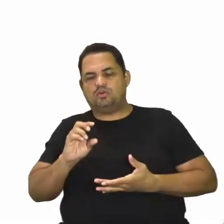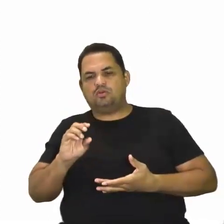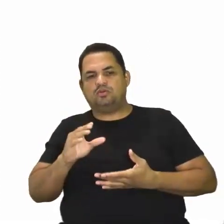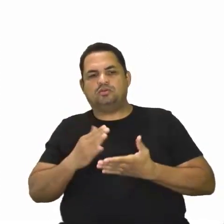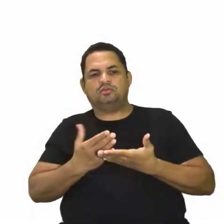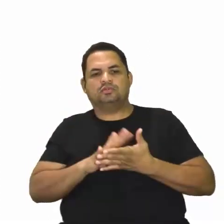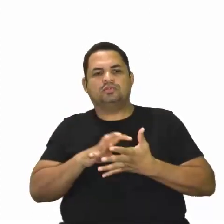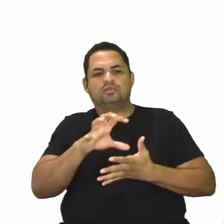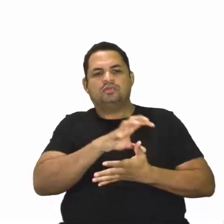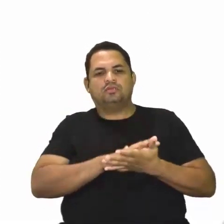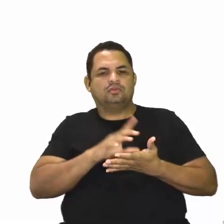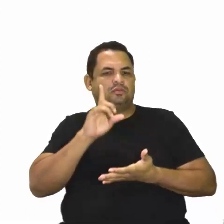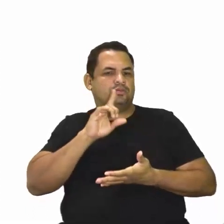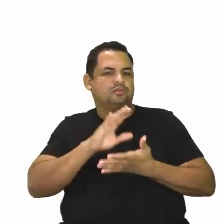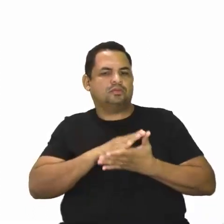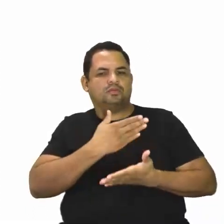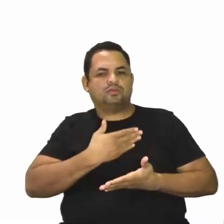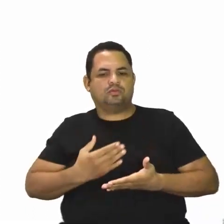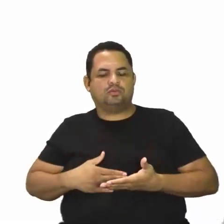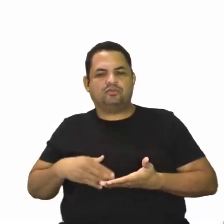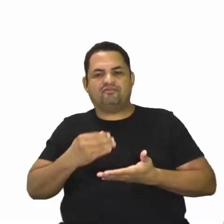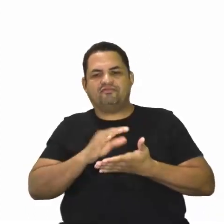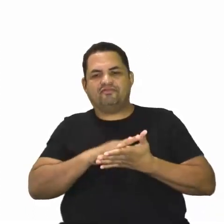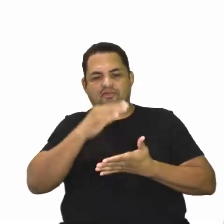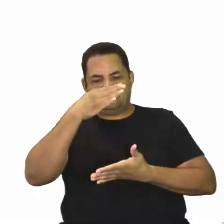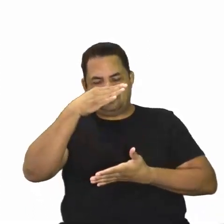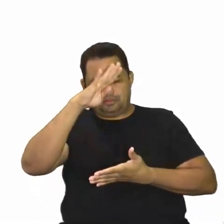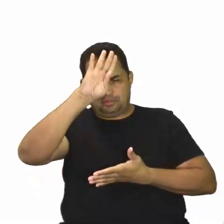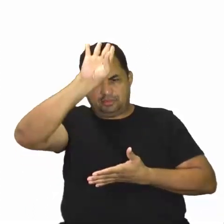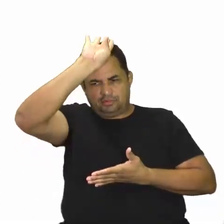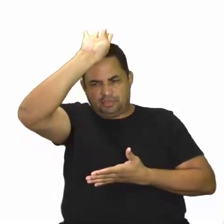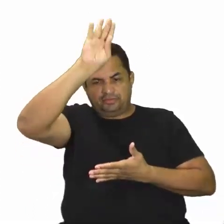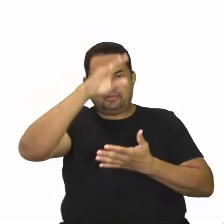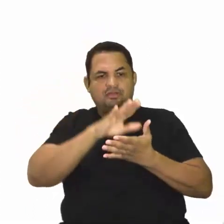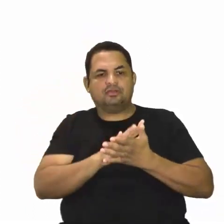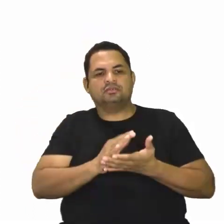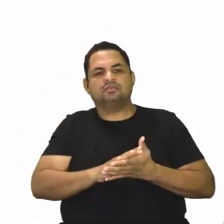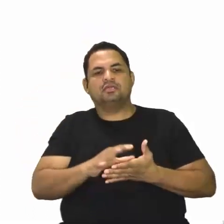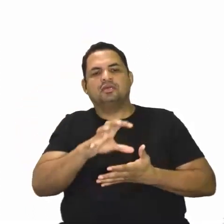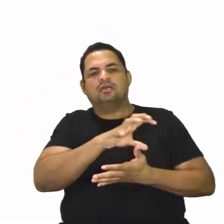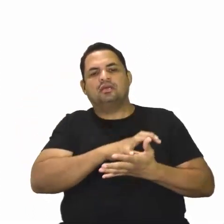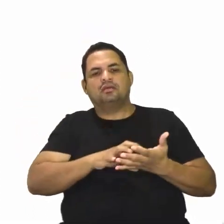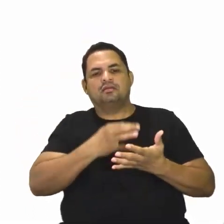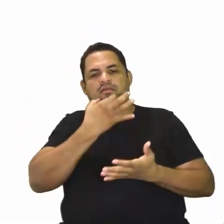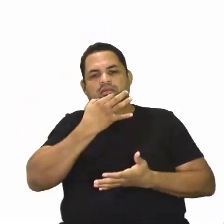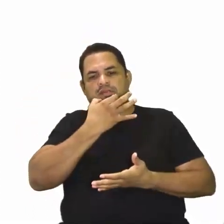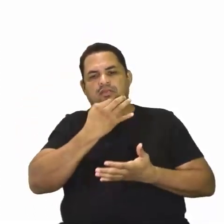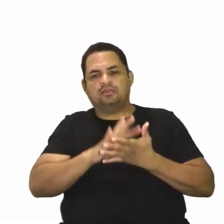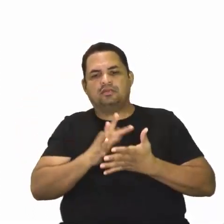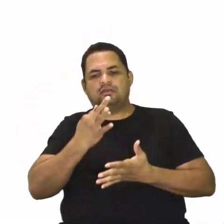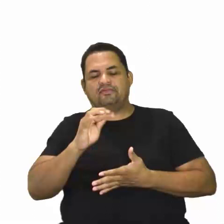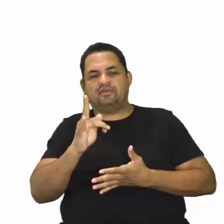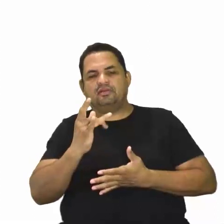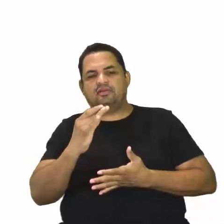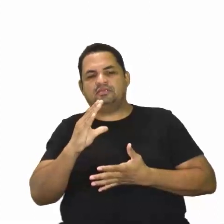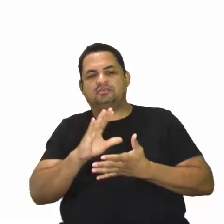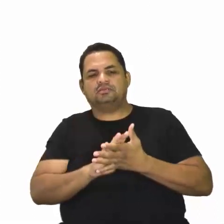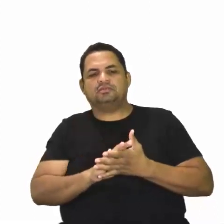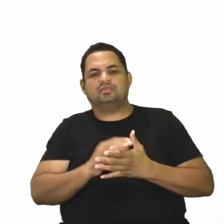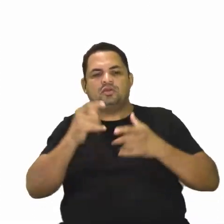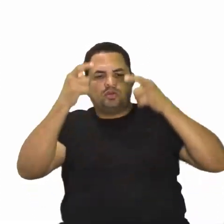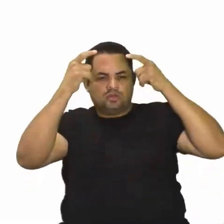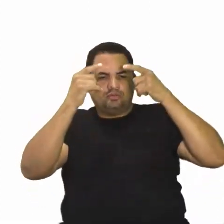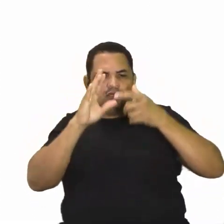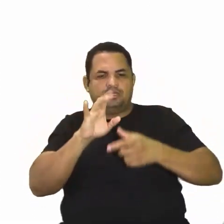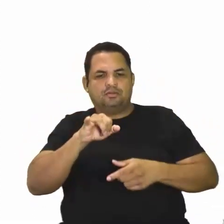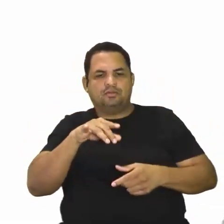da Revolução Americana, o governo Itamar Franco, o da Revolução Inglesa, o governo Fernando Henrique Cardoso, o do Império Napoleônico, o governo